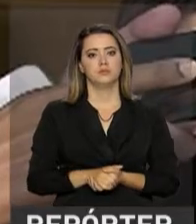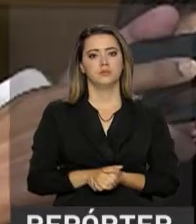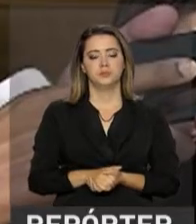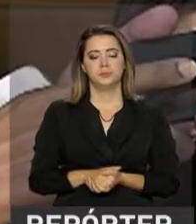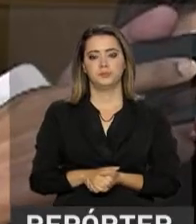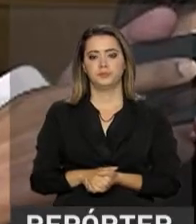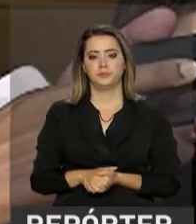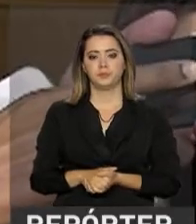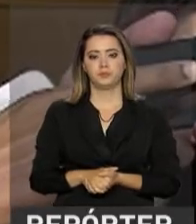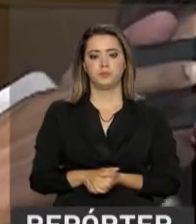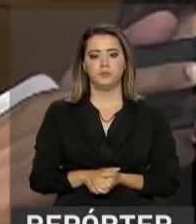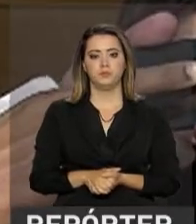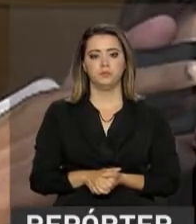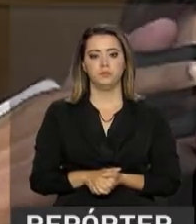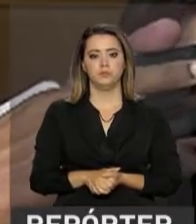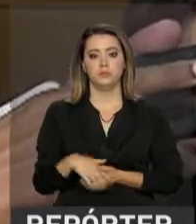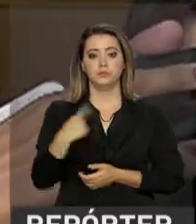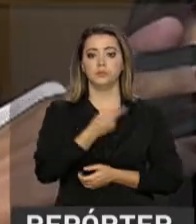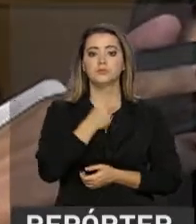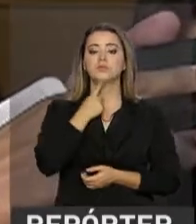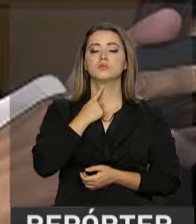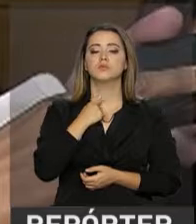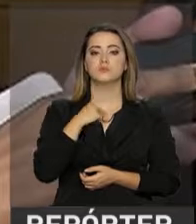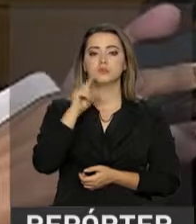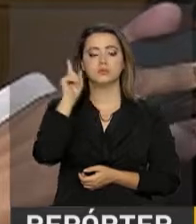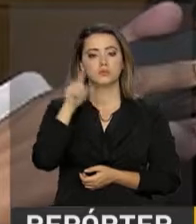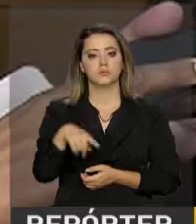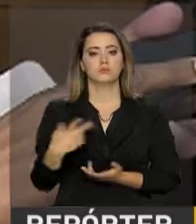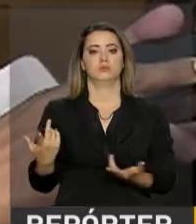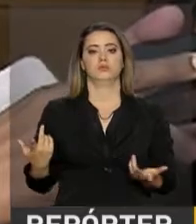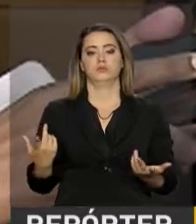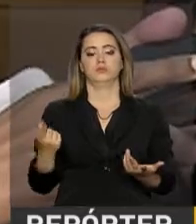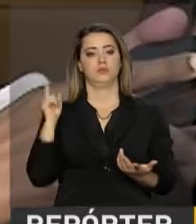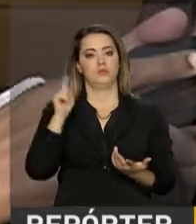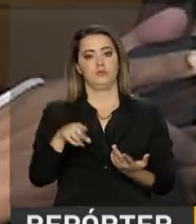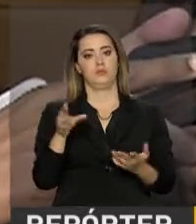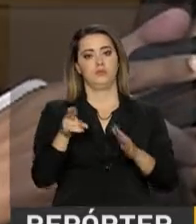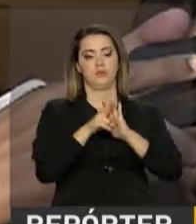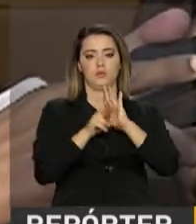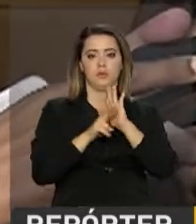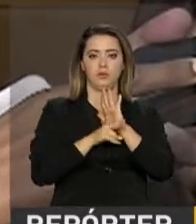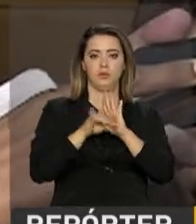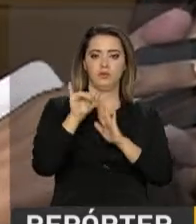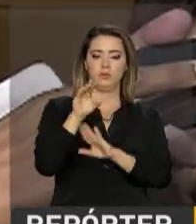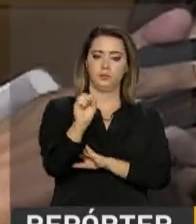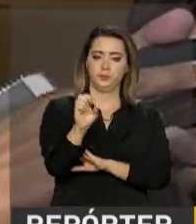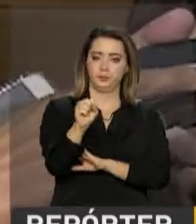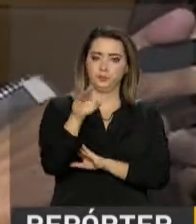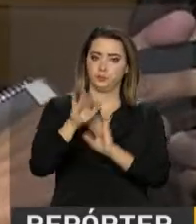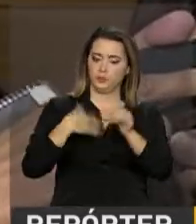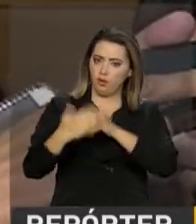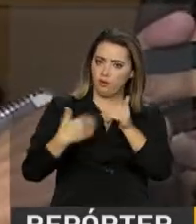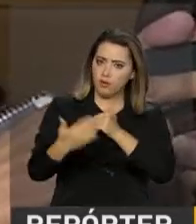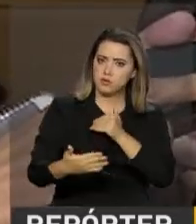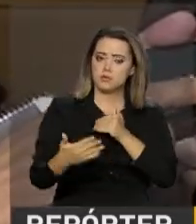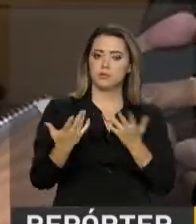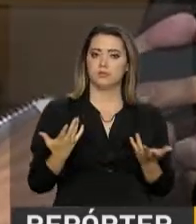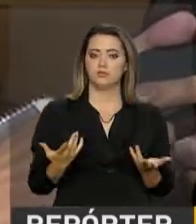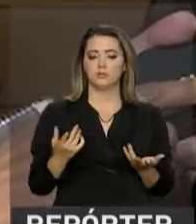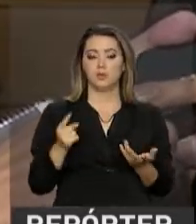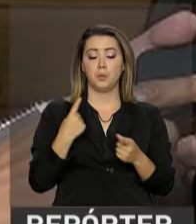a nossa intenção é o nosso desejo é de que a reforma avance o mais rapidamente possível